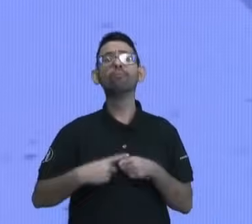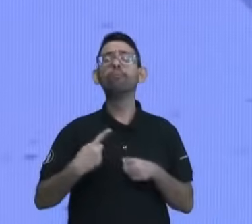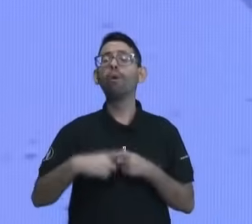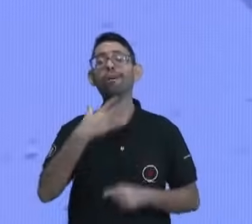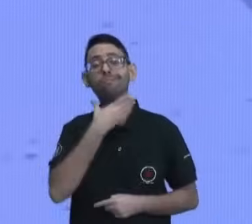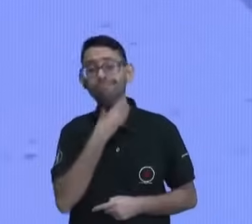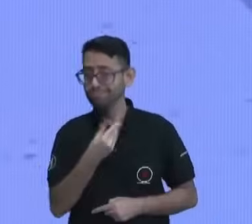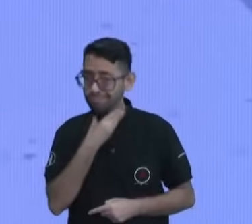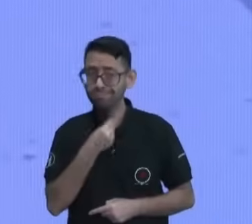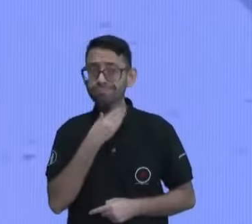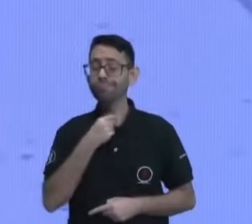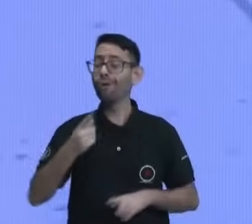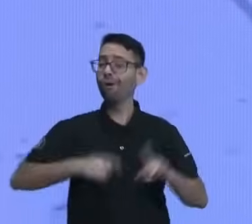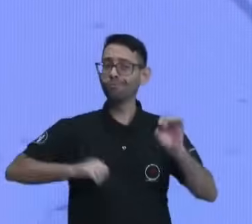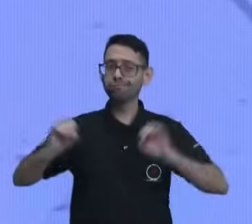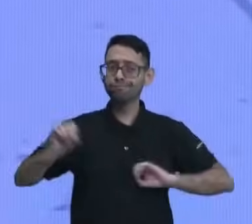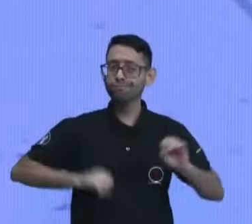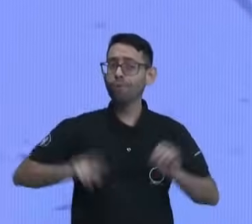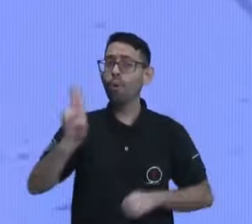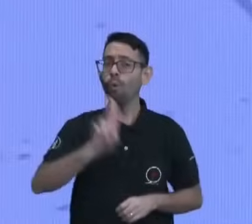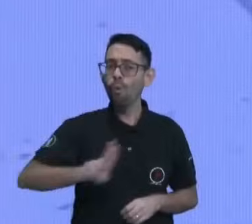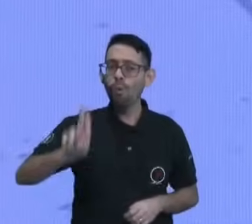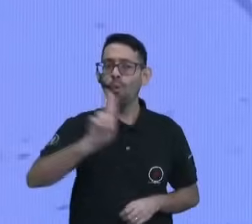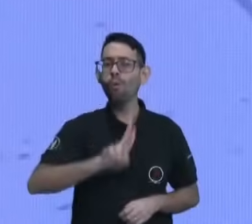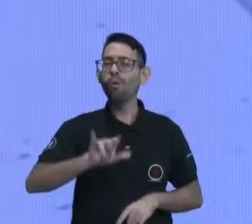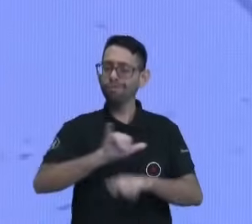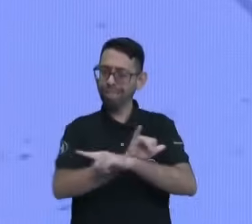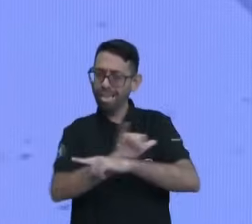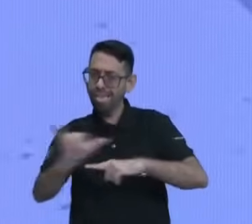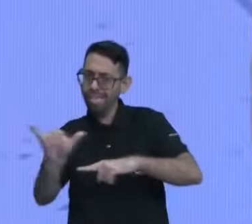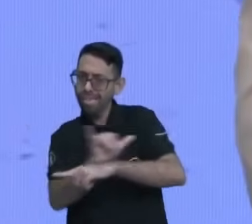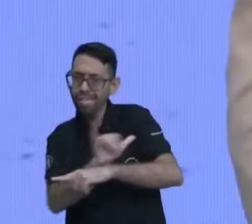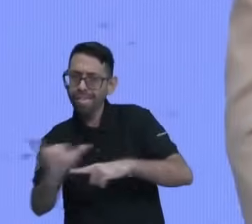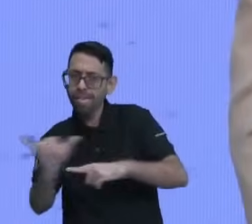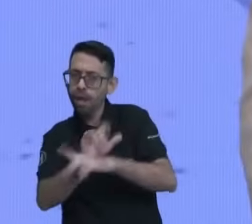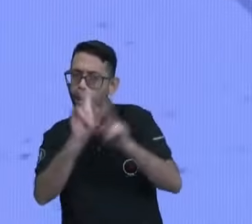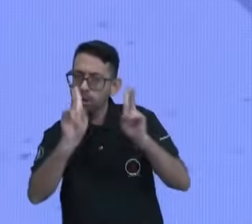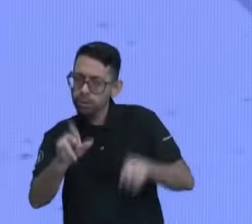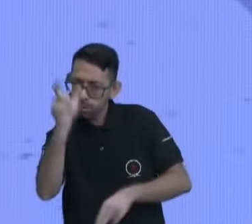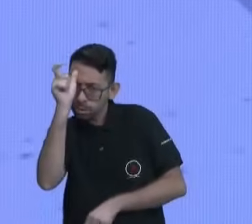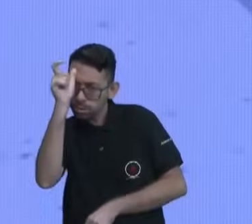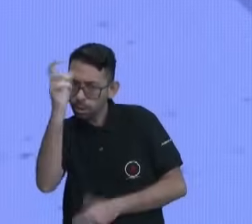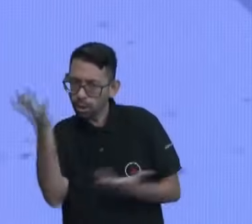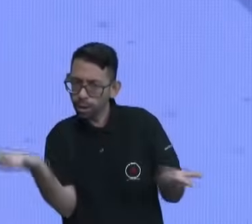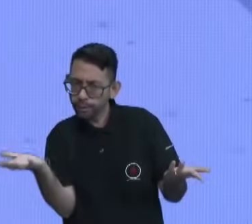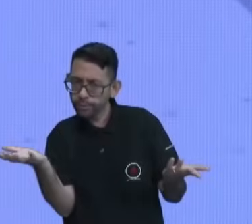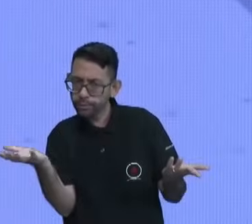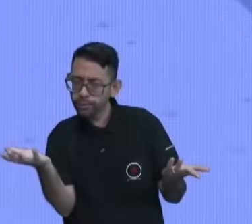usam a mesma tática de satanás Deus